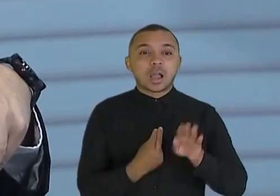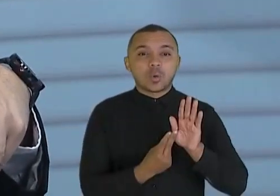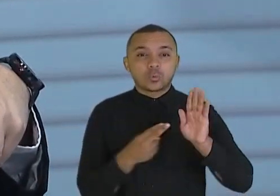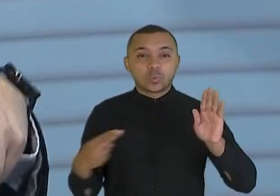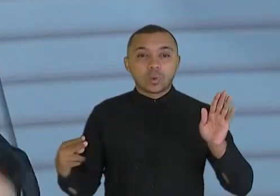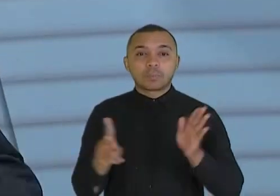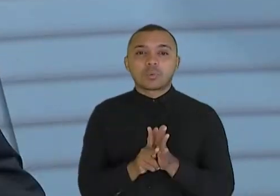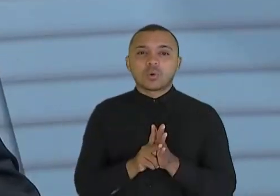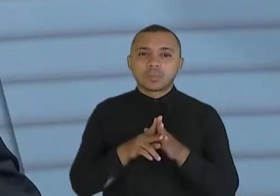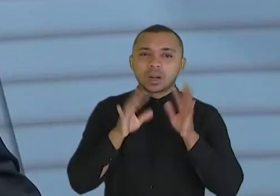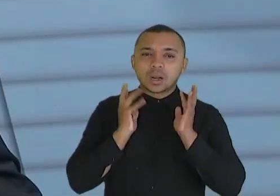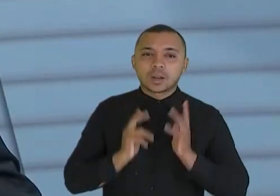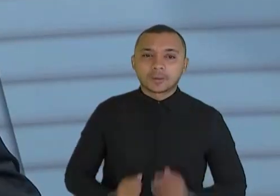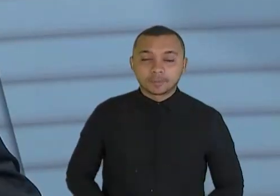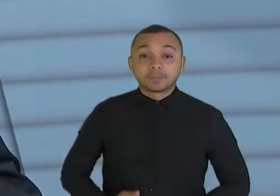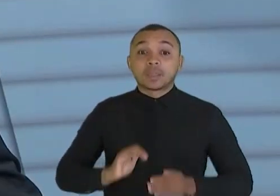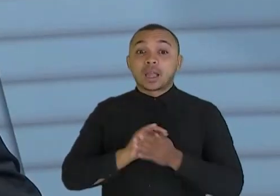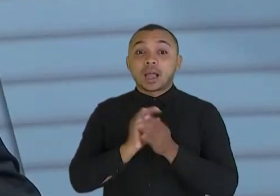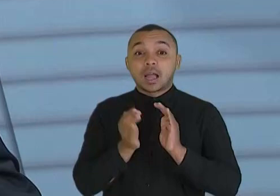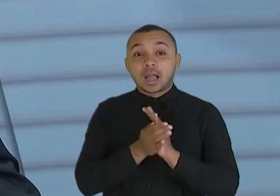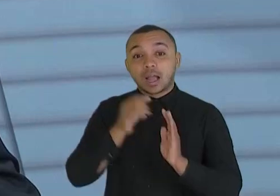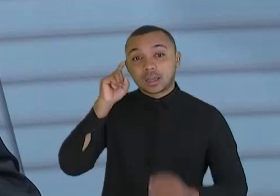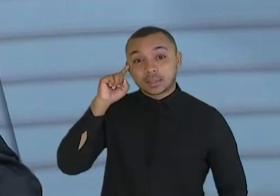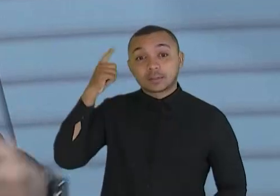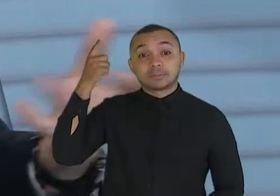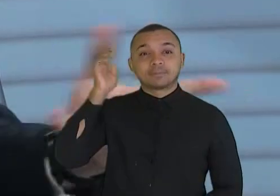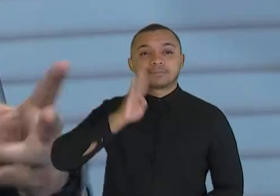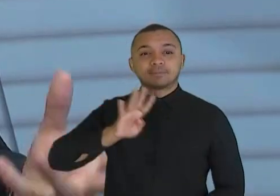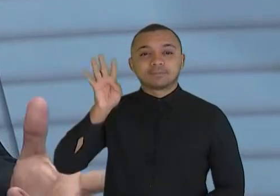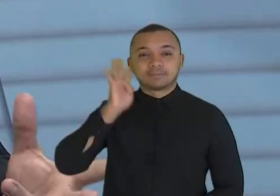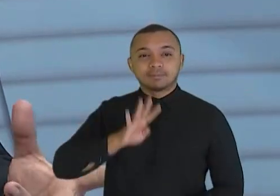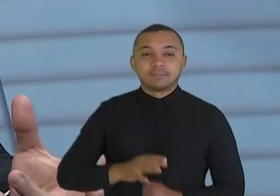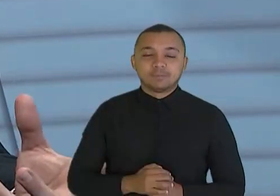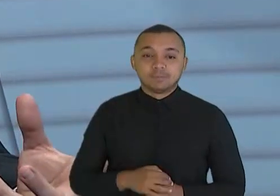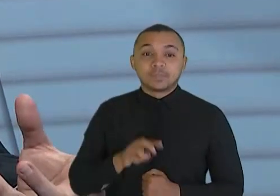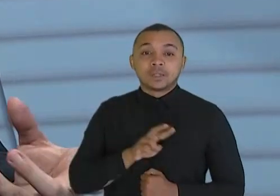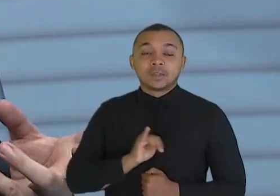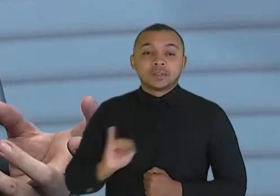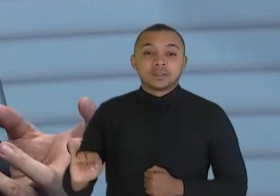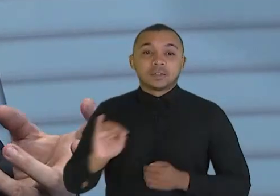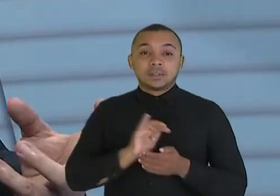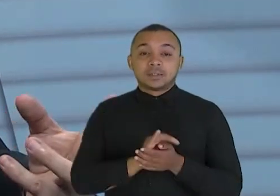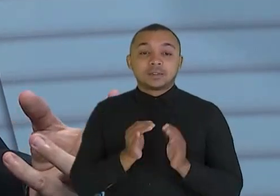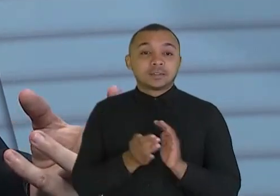Né? É o artesanato criativo? Artesanato criativo. Isso. Muito legal. E principalmente vai ter artesanato lá